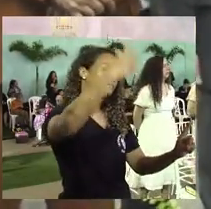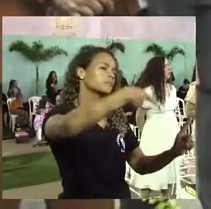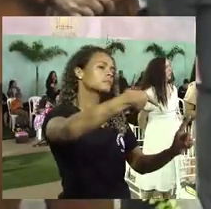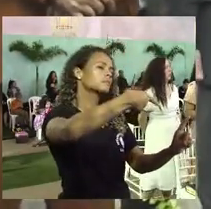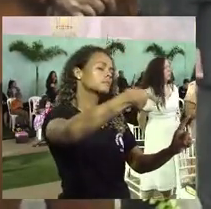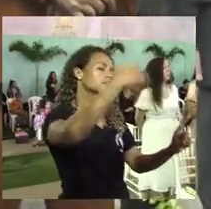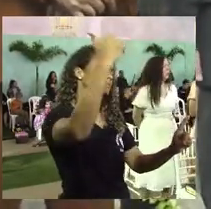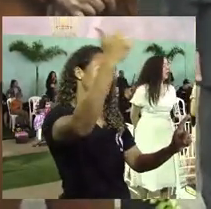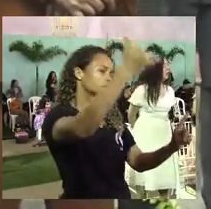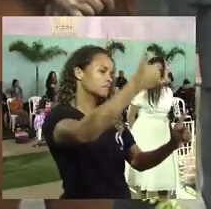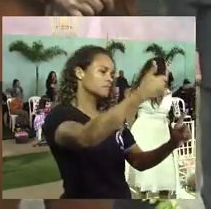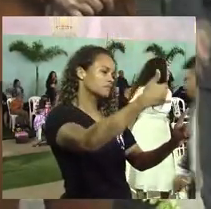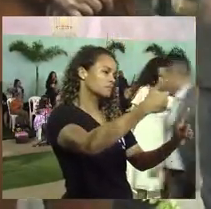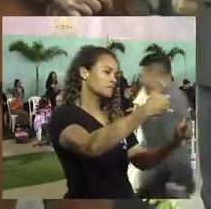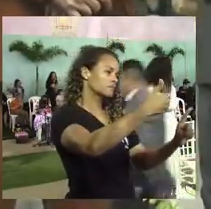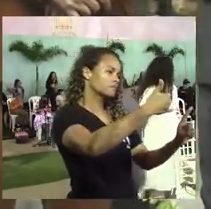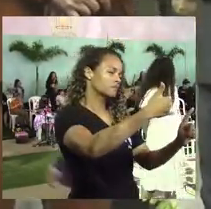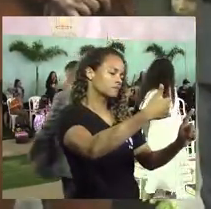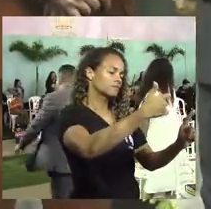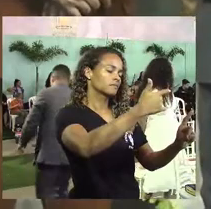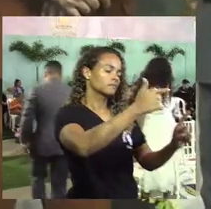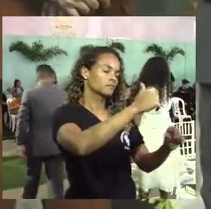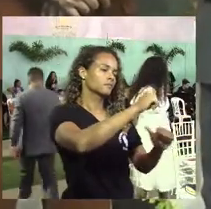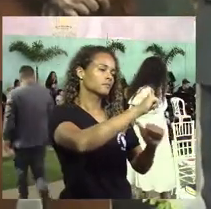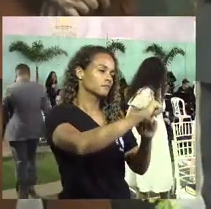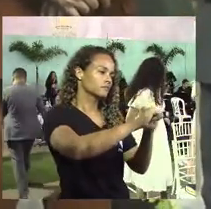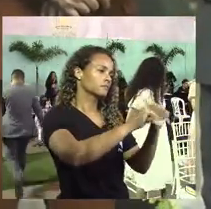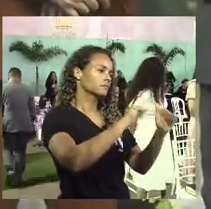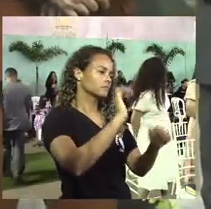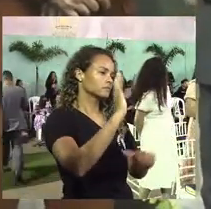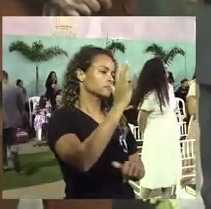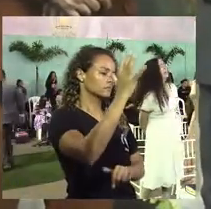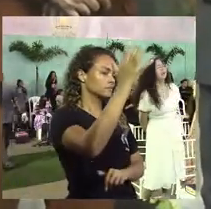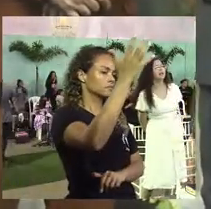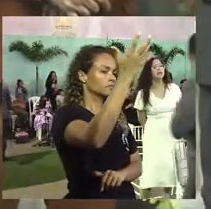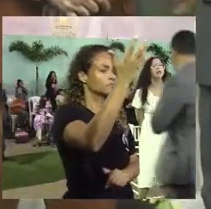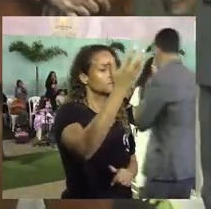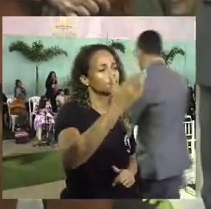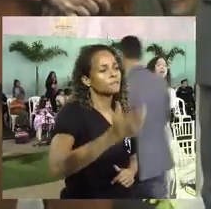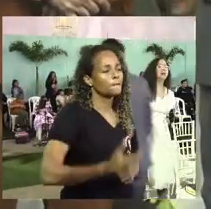te dizer que vai acontecer